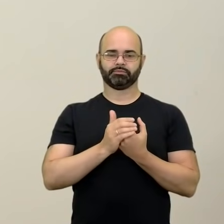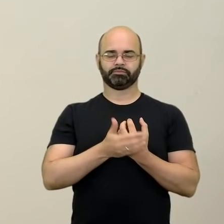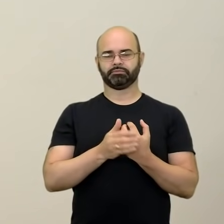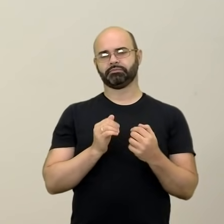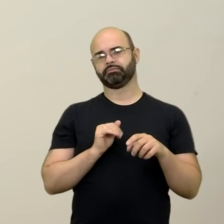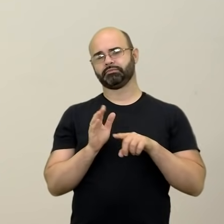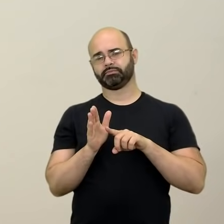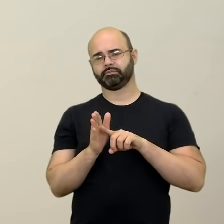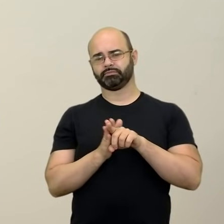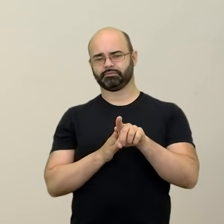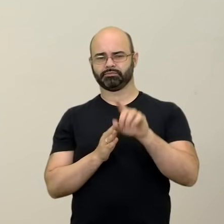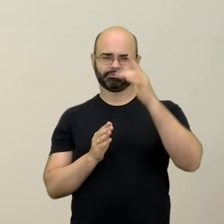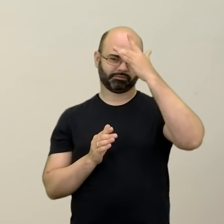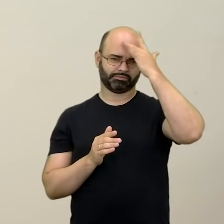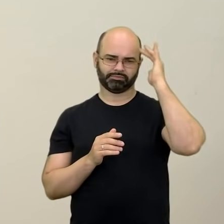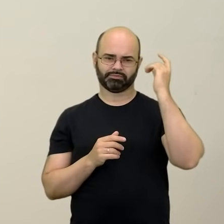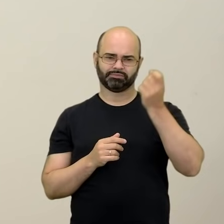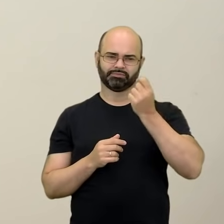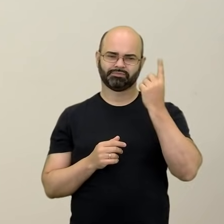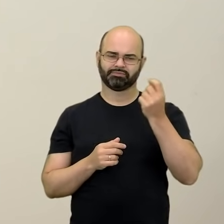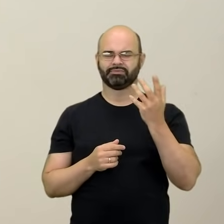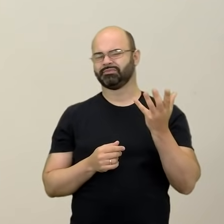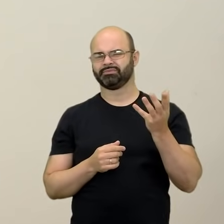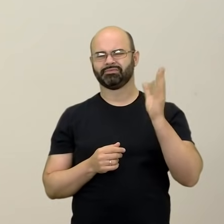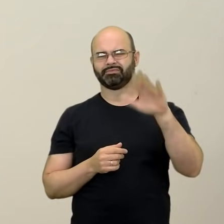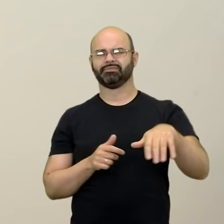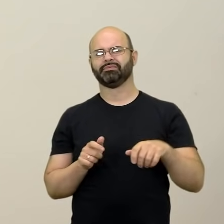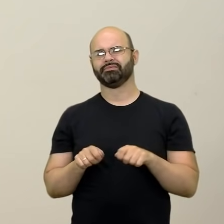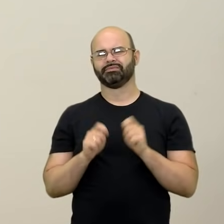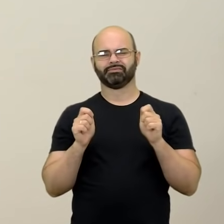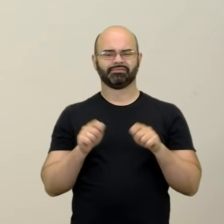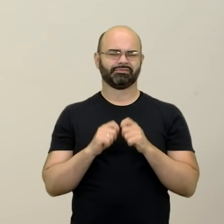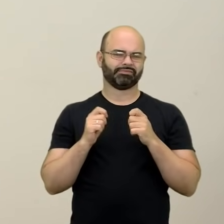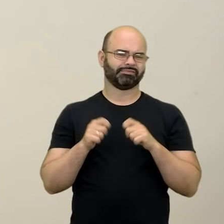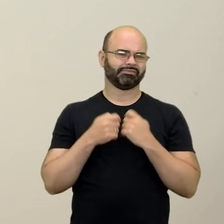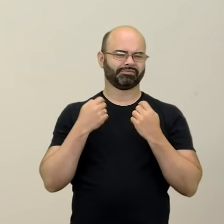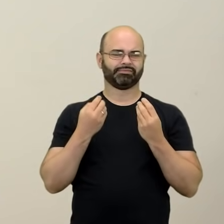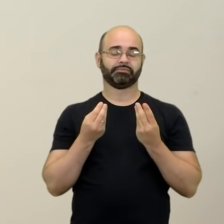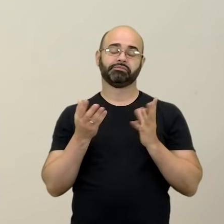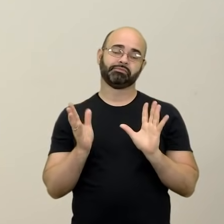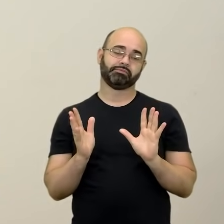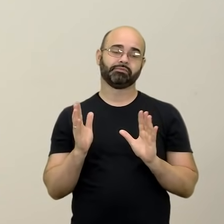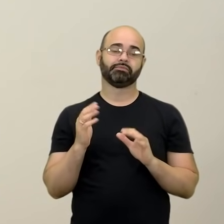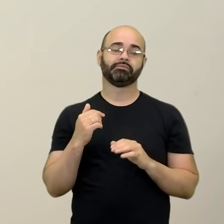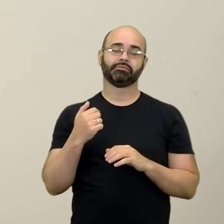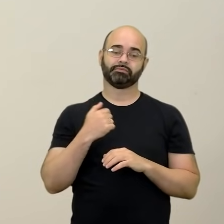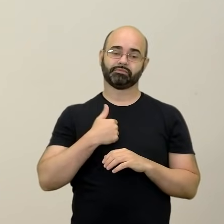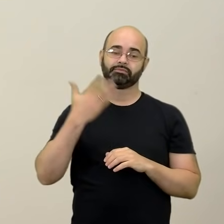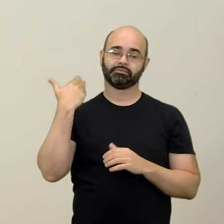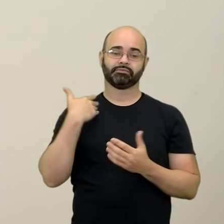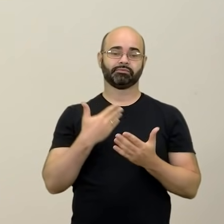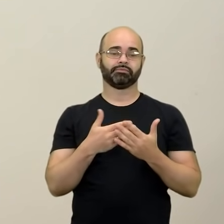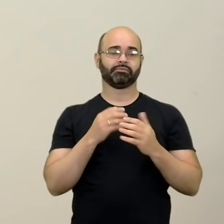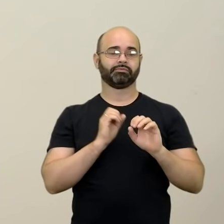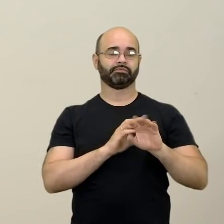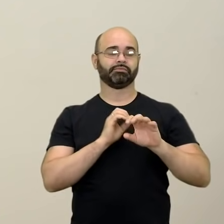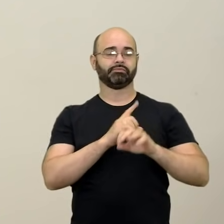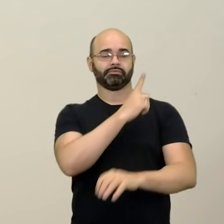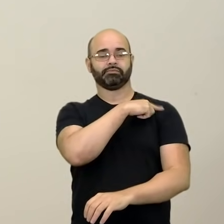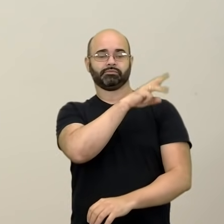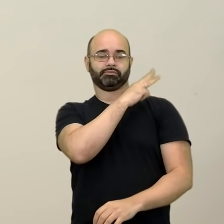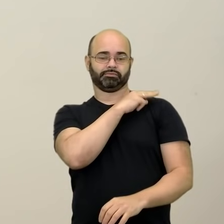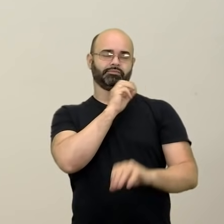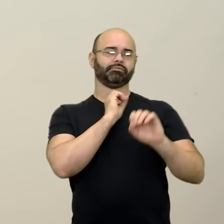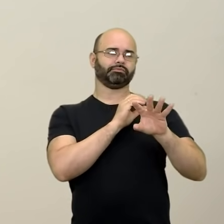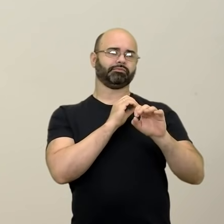para algumas pessoas Pode parecer assim a isso é bobeira a isso falar eu já teve dando aula no ensino médio